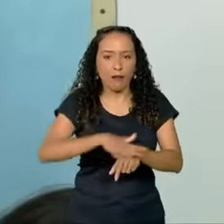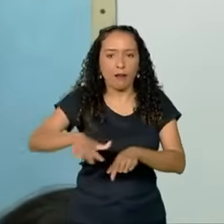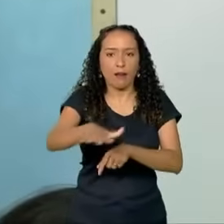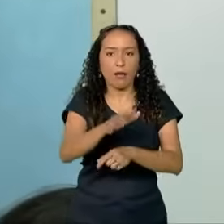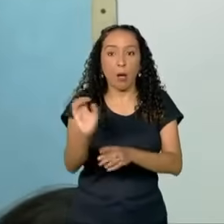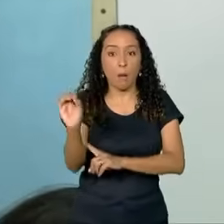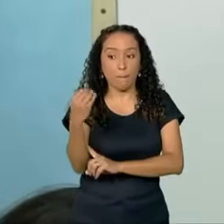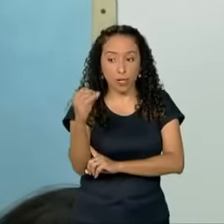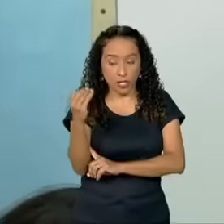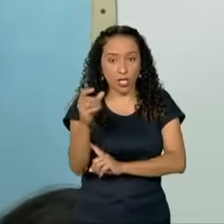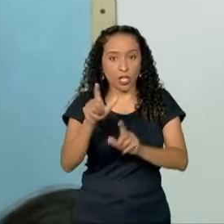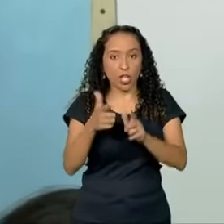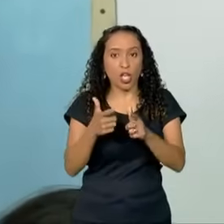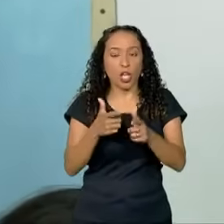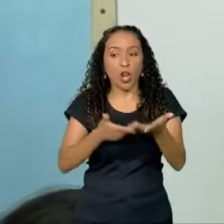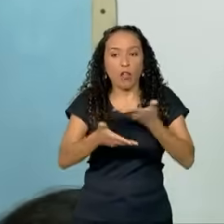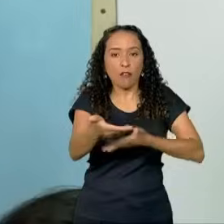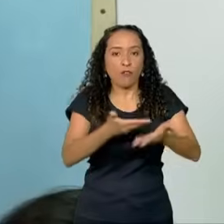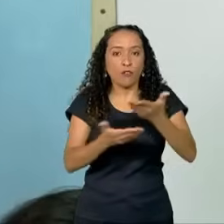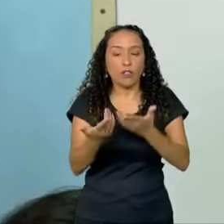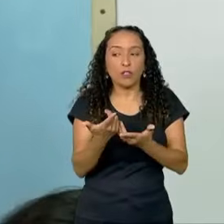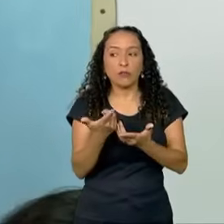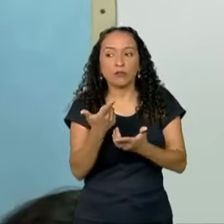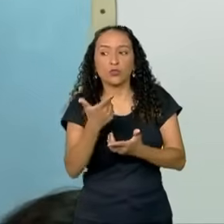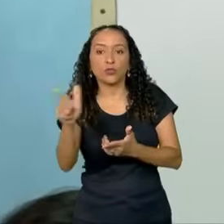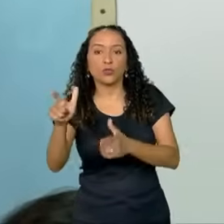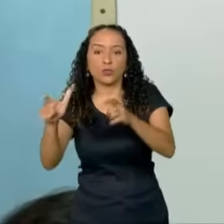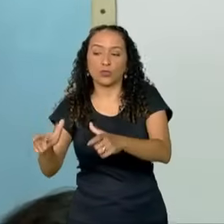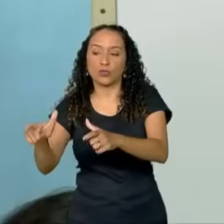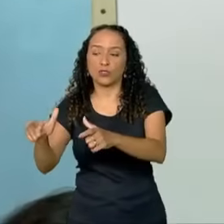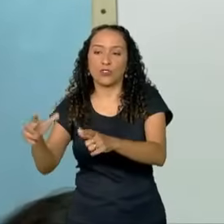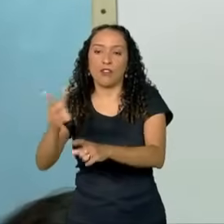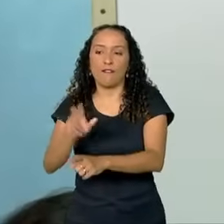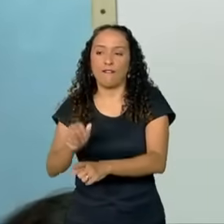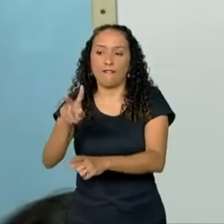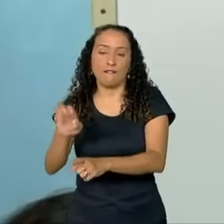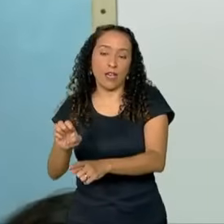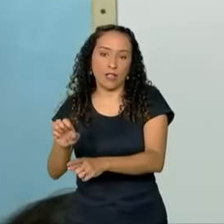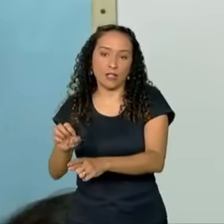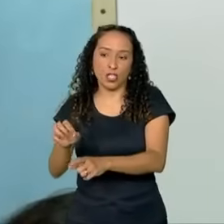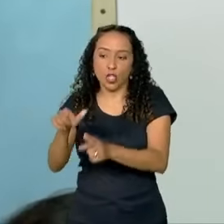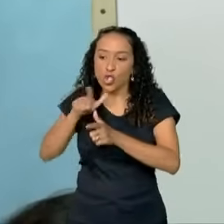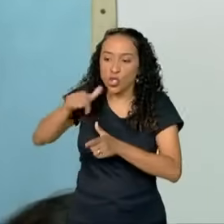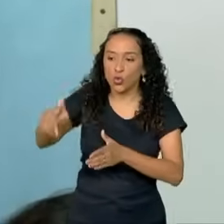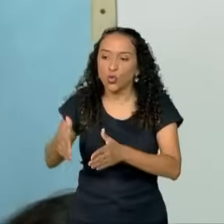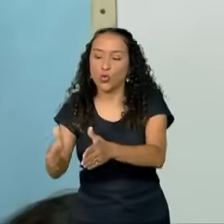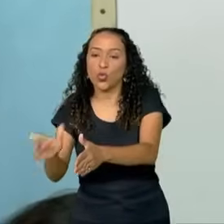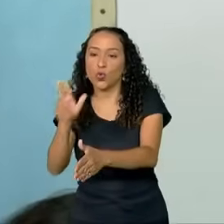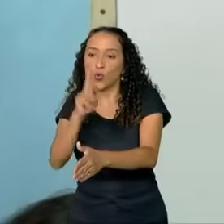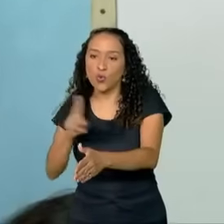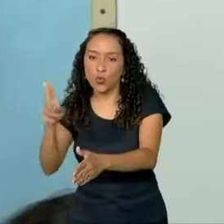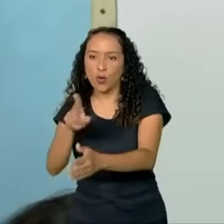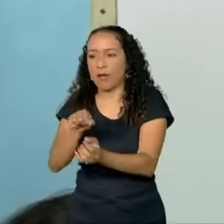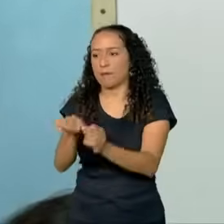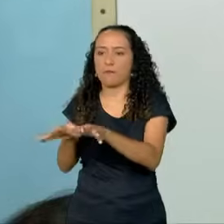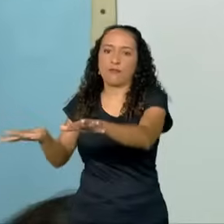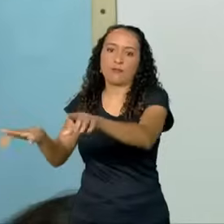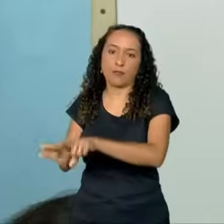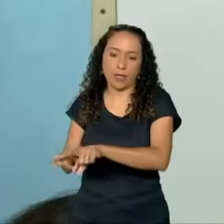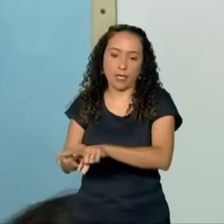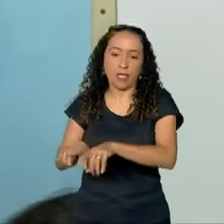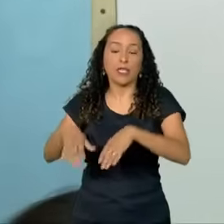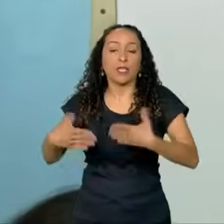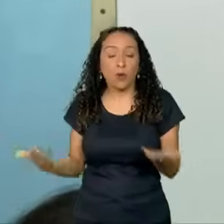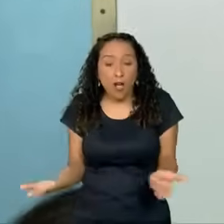a gente vai estar envolvido em resgate, talvez, lá no Vale do Rio Uruguai e adjacentes. Então, é isso que nós